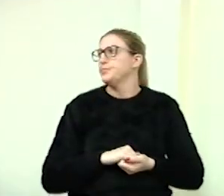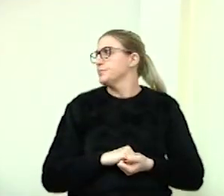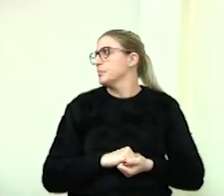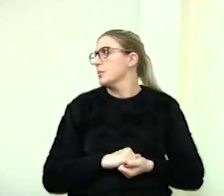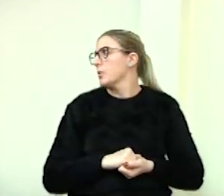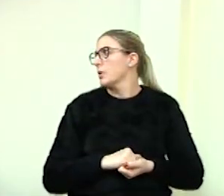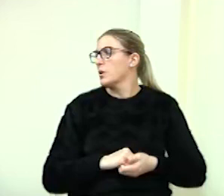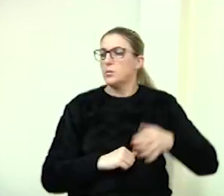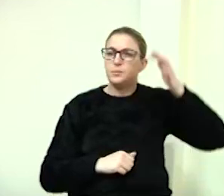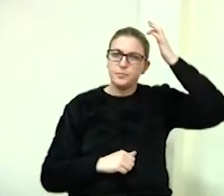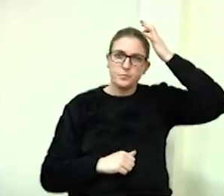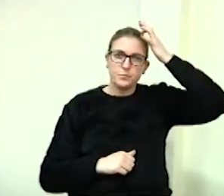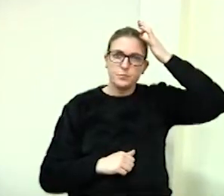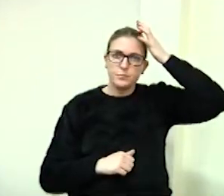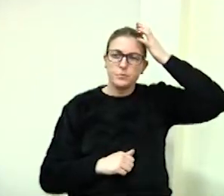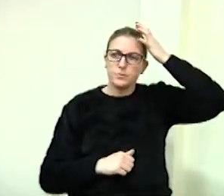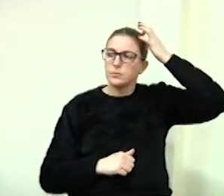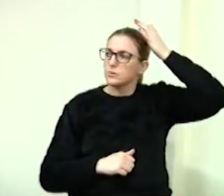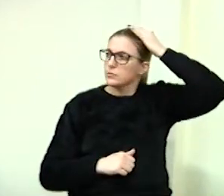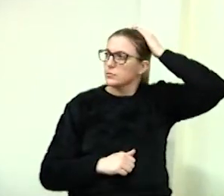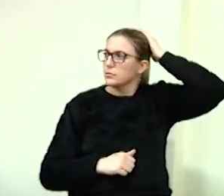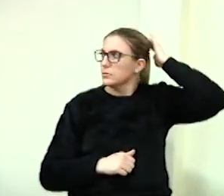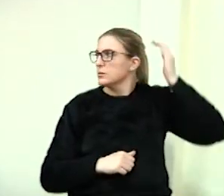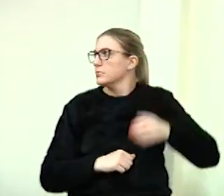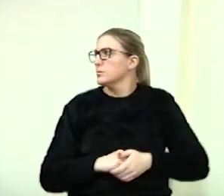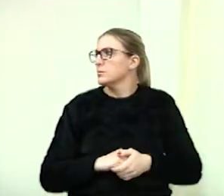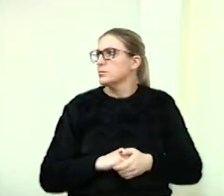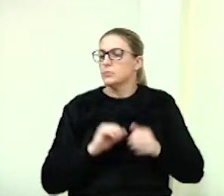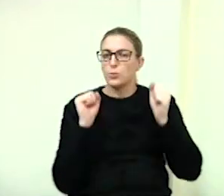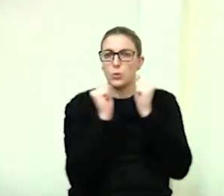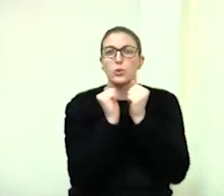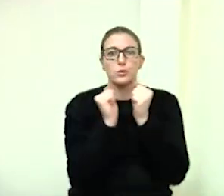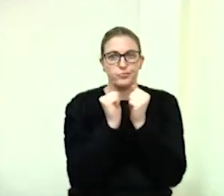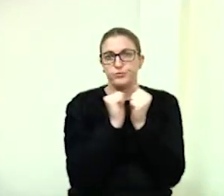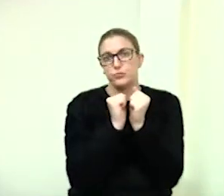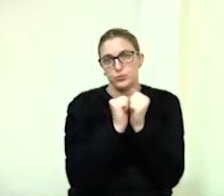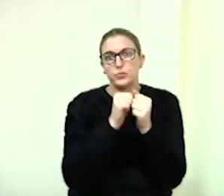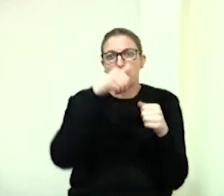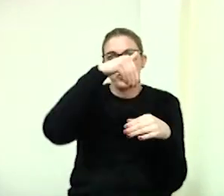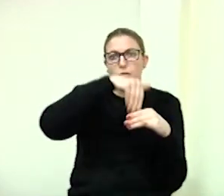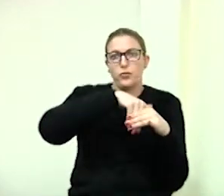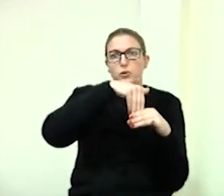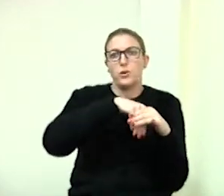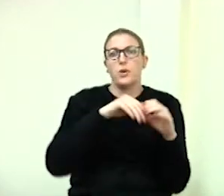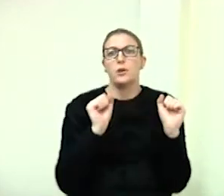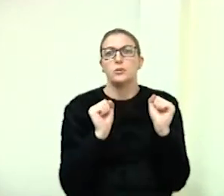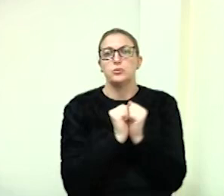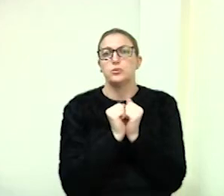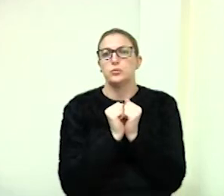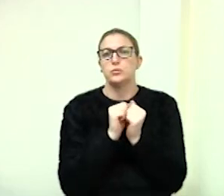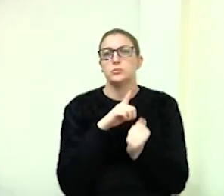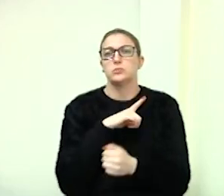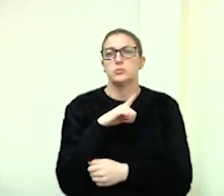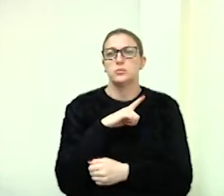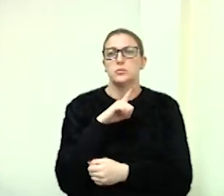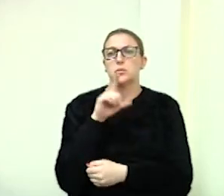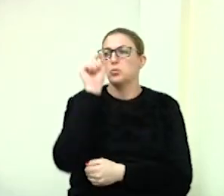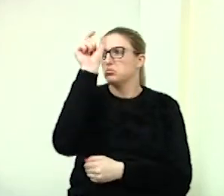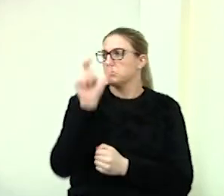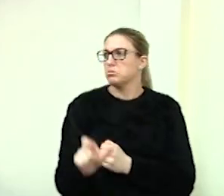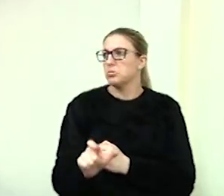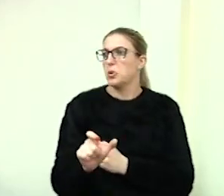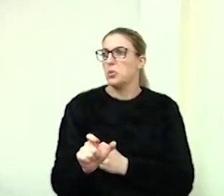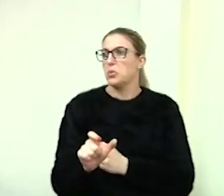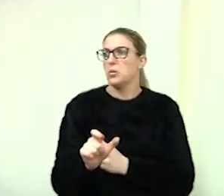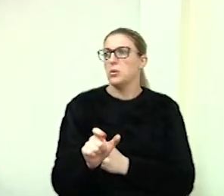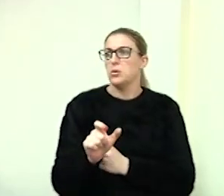Ou fizemos em bloco, então, Emílio? Deixa que fizemos em bloco, até porque acho que a grande maioria está... Tem alguém que tem alguma divergência de alguma, daí